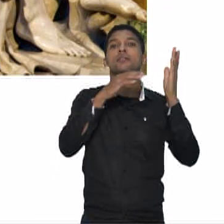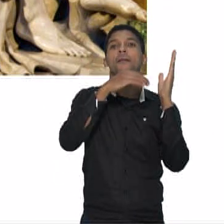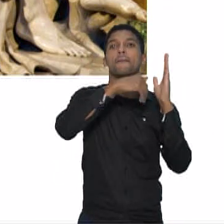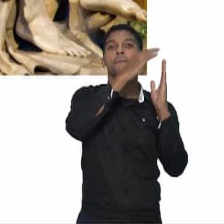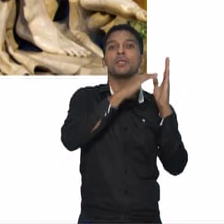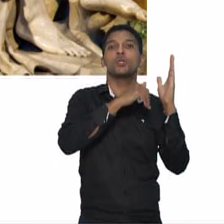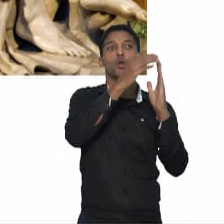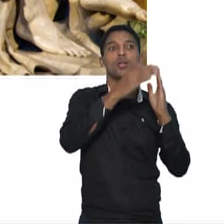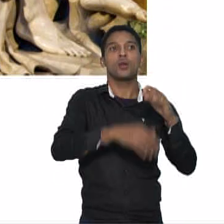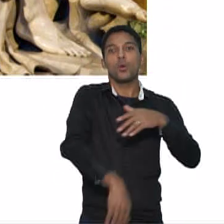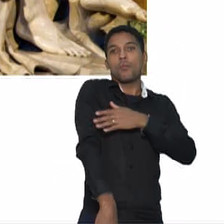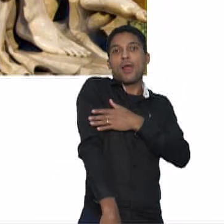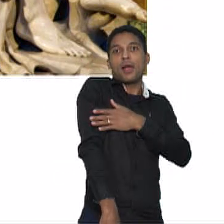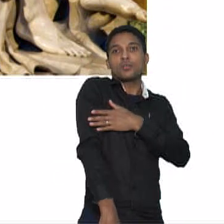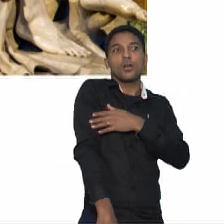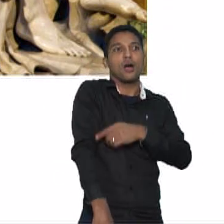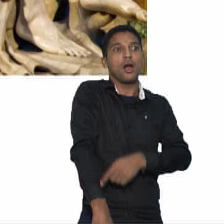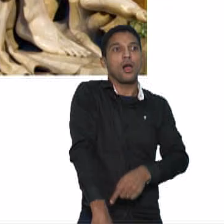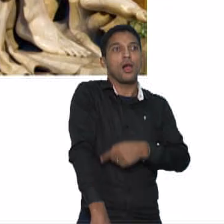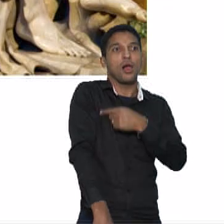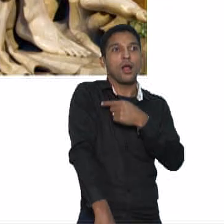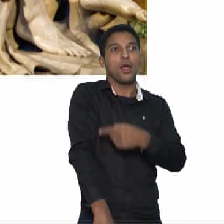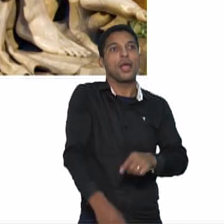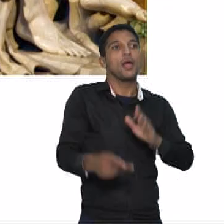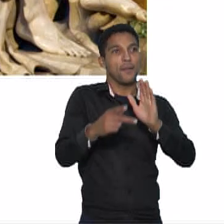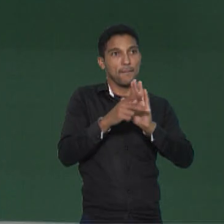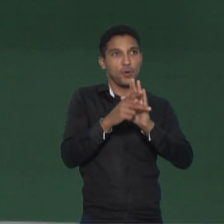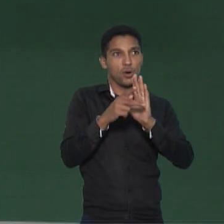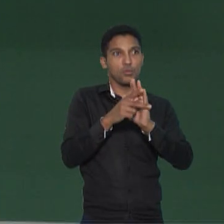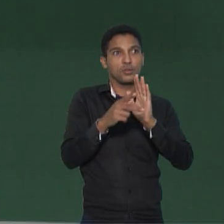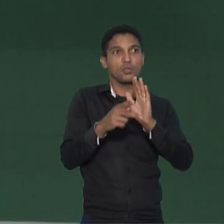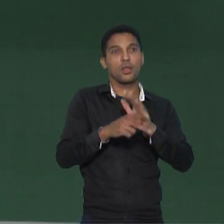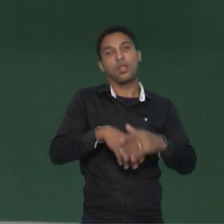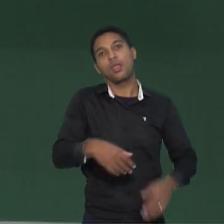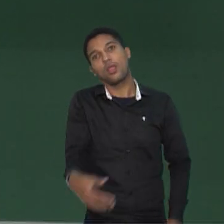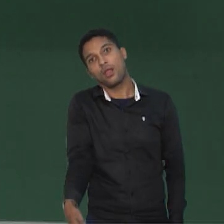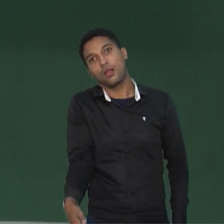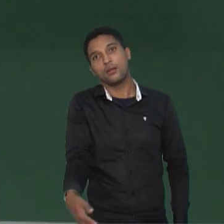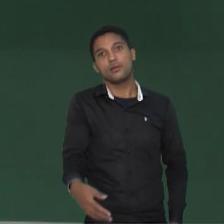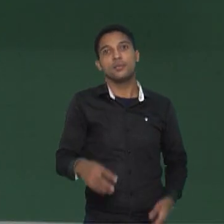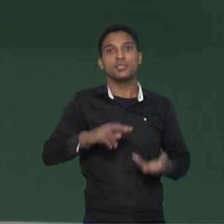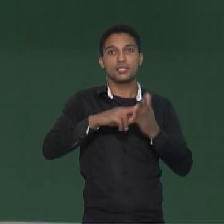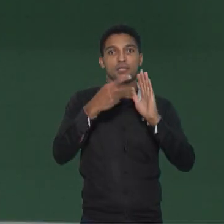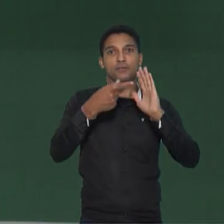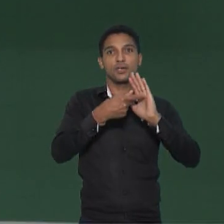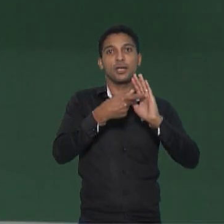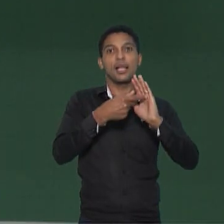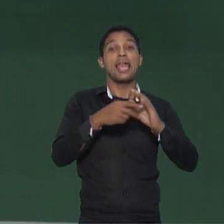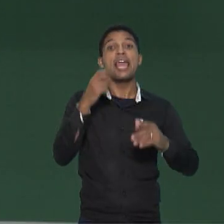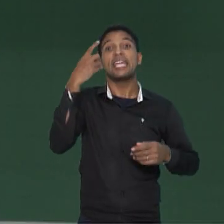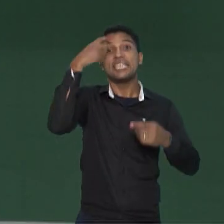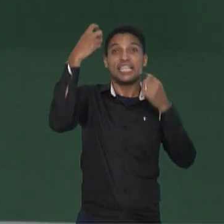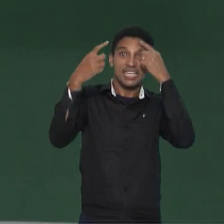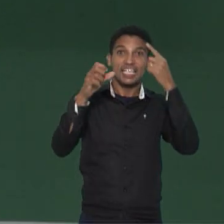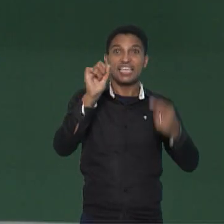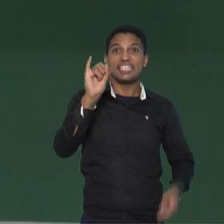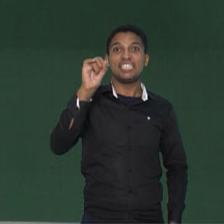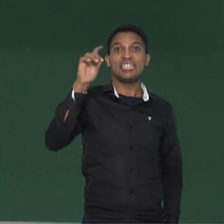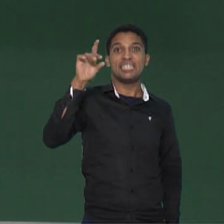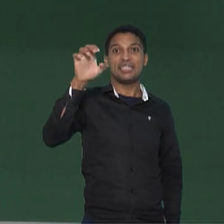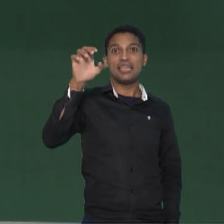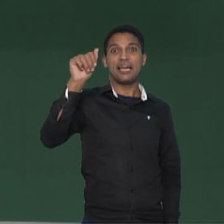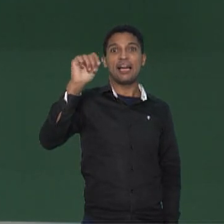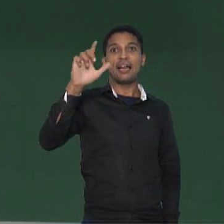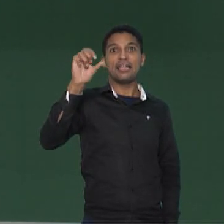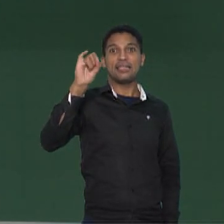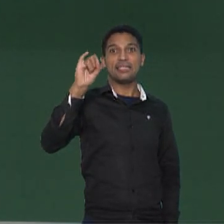com a da Pietà do Michelangelo. Já perceberam ali a ideia de cair? Então ela é uma obra totalmente idealizada e mostrada e influenciada